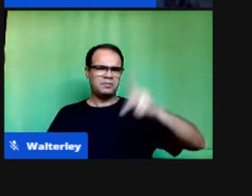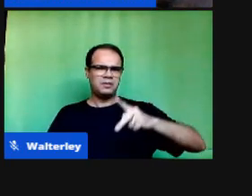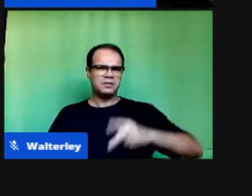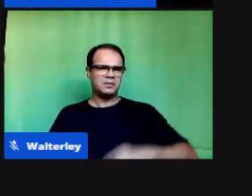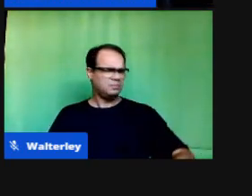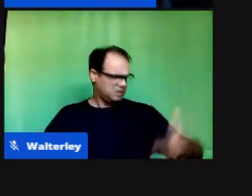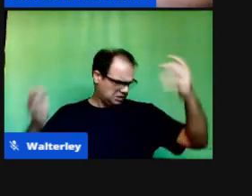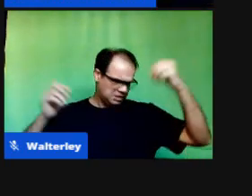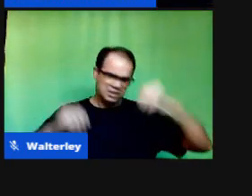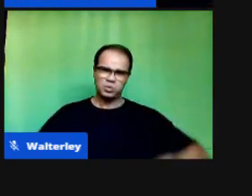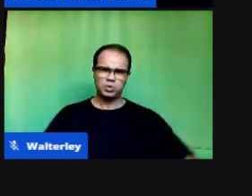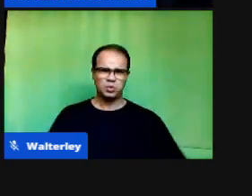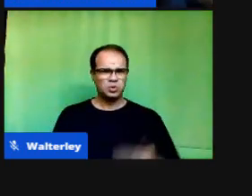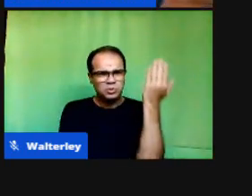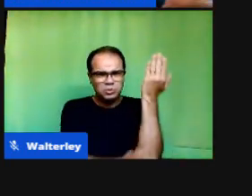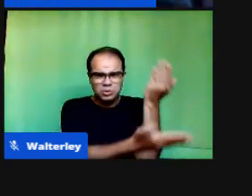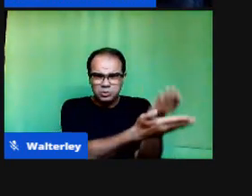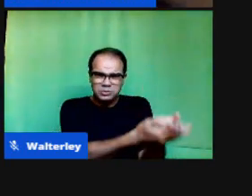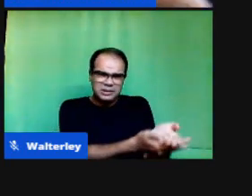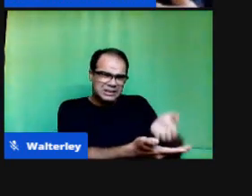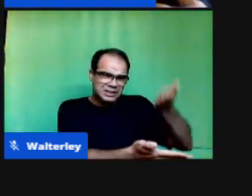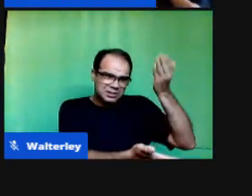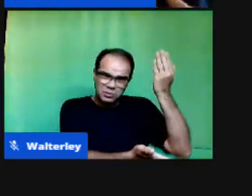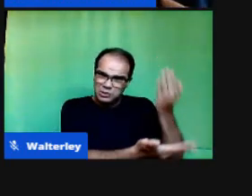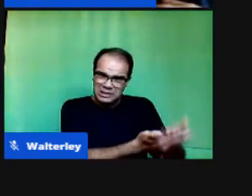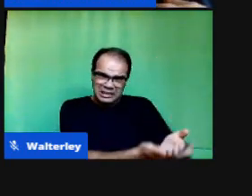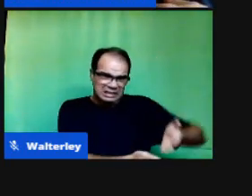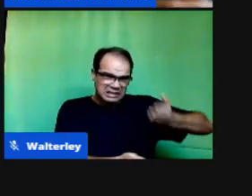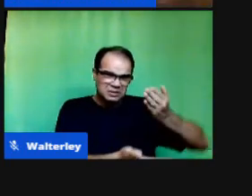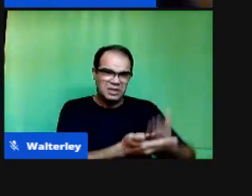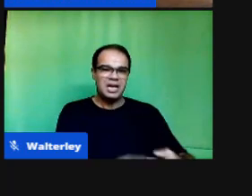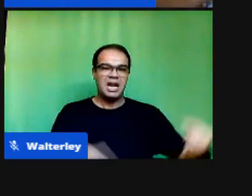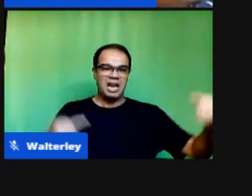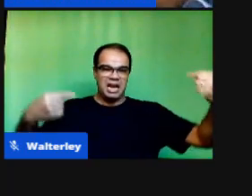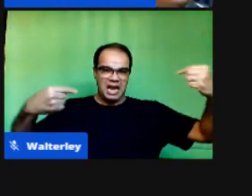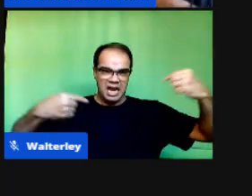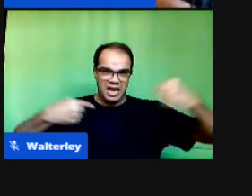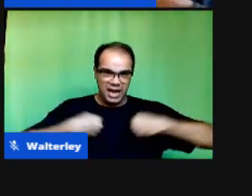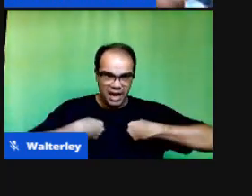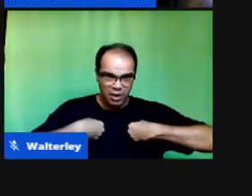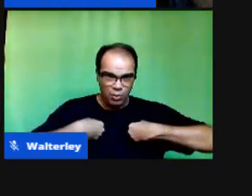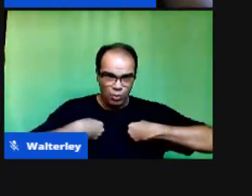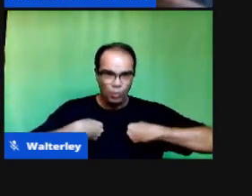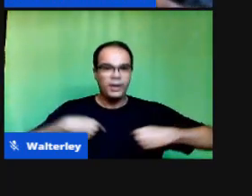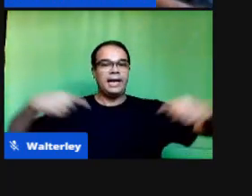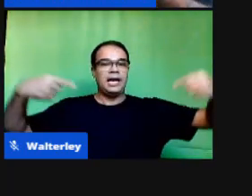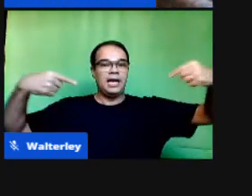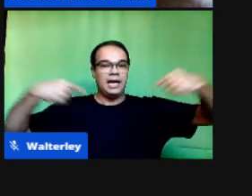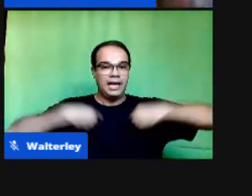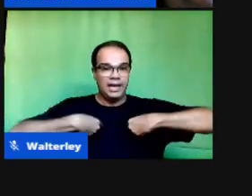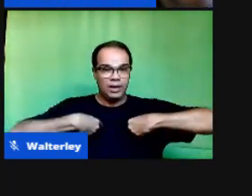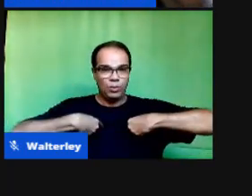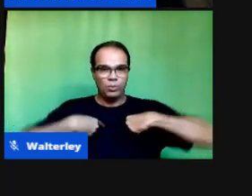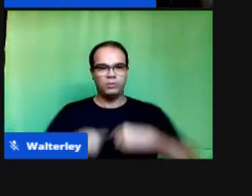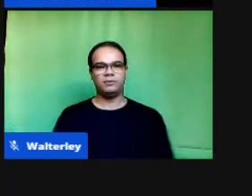na prova. Estudei, acertei tudo. Eu tirei. O aluno fala, eu tirei. Mais um, mais